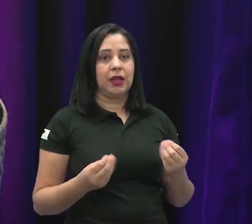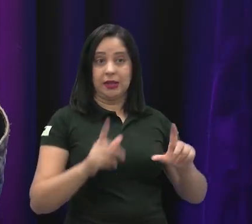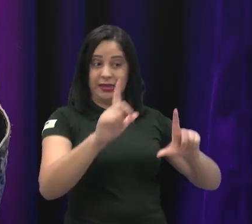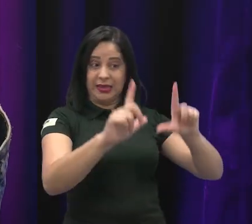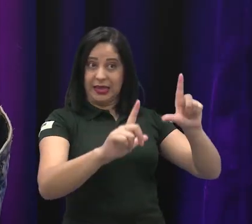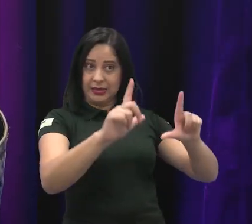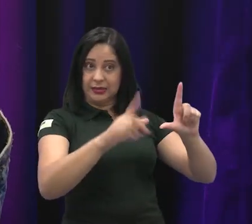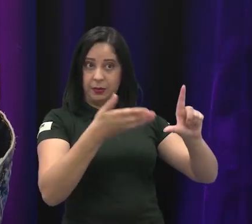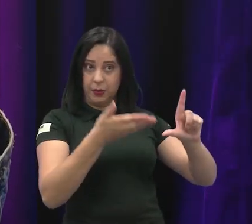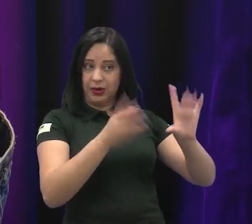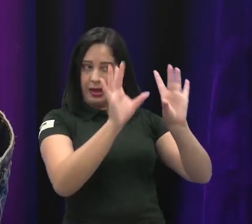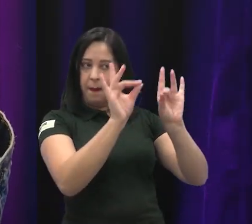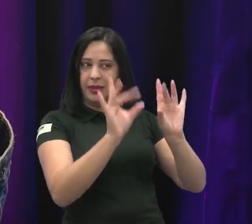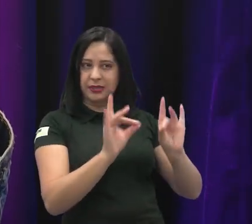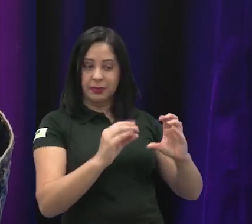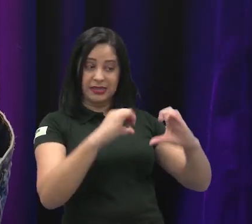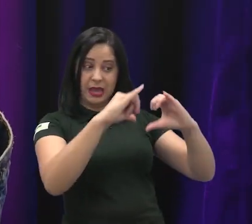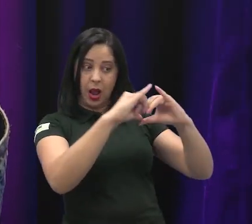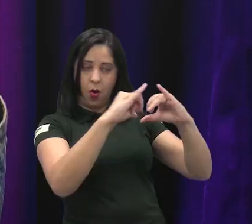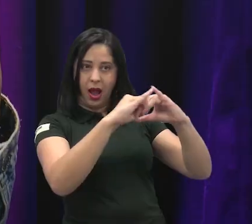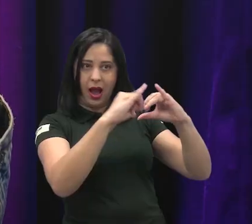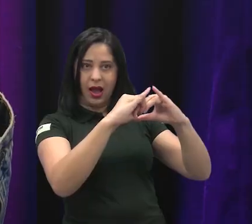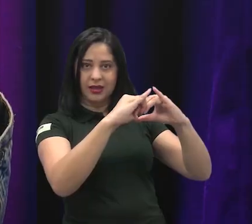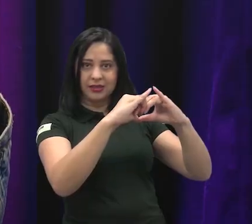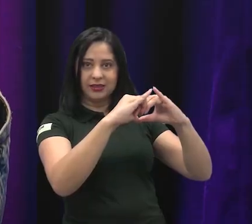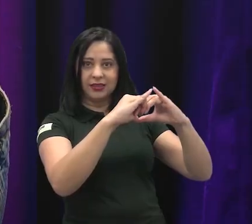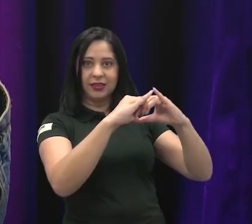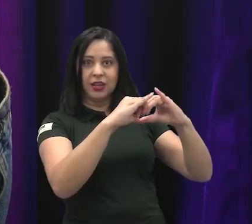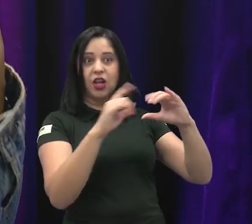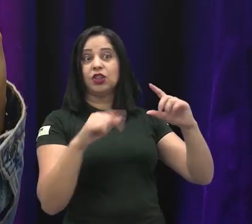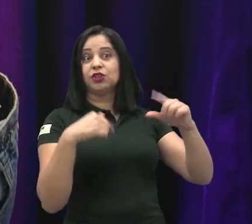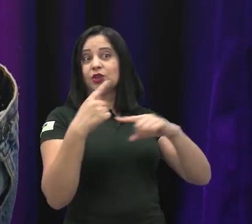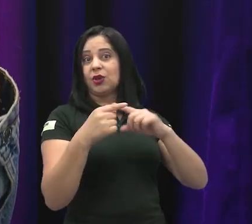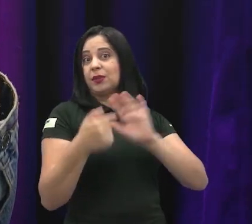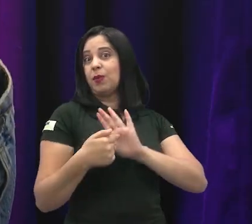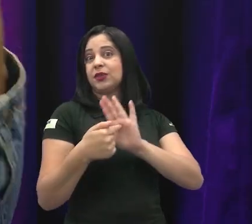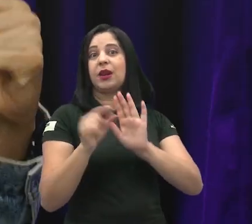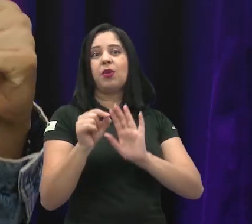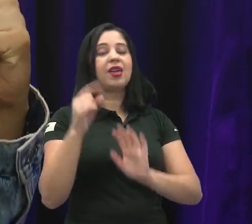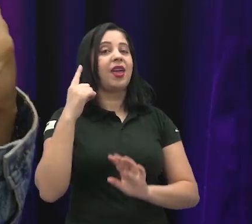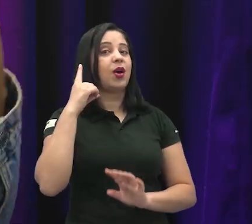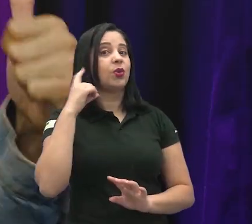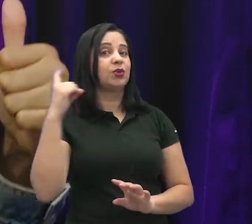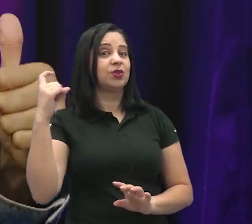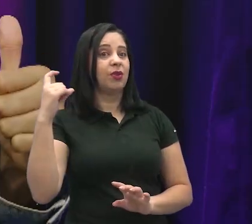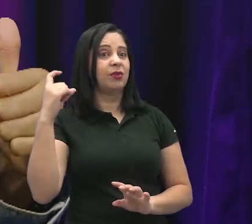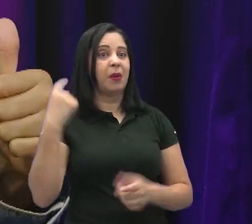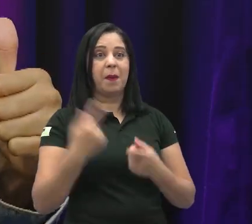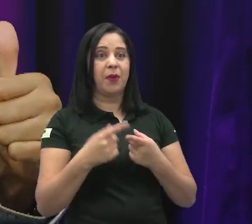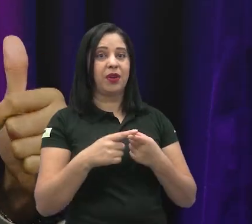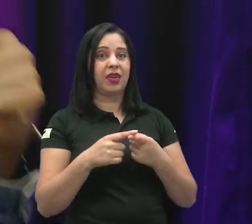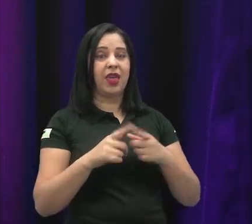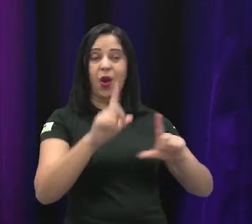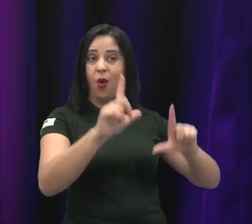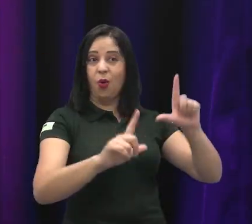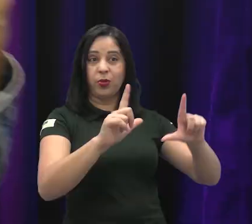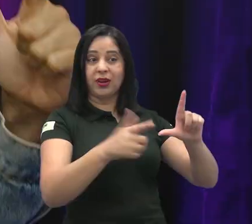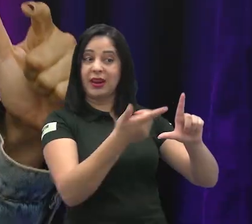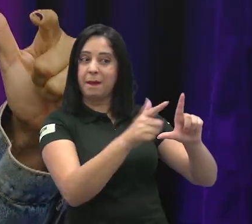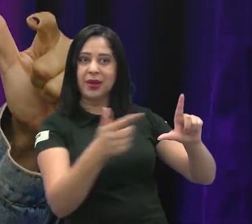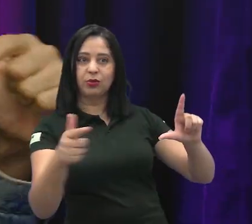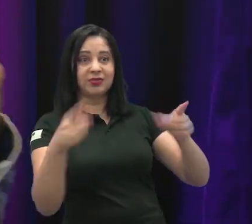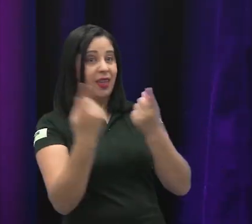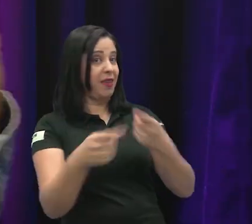colocou nesse programa em especial essa brincadeira do som, porque o programa não tem trilha sonora, não tem